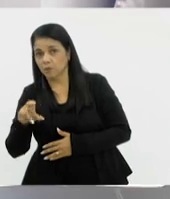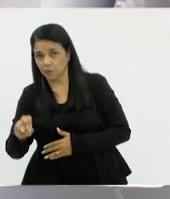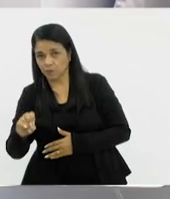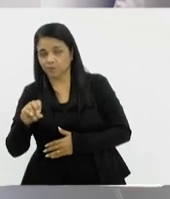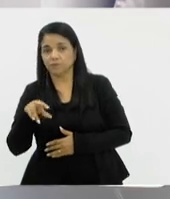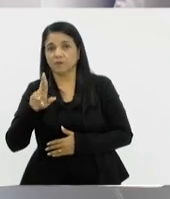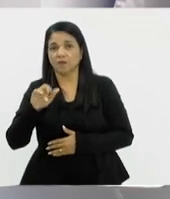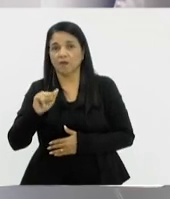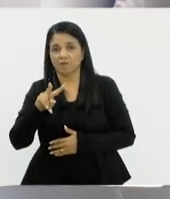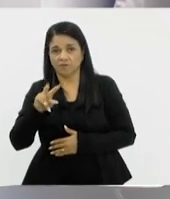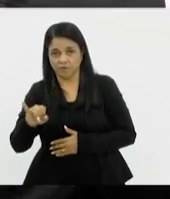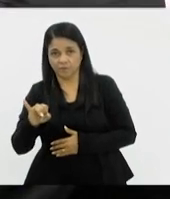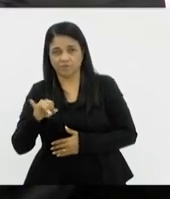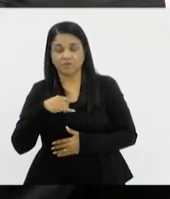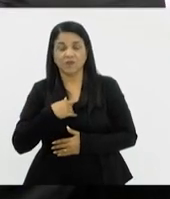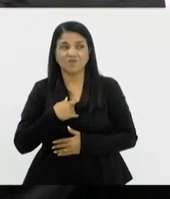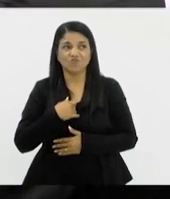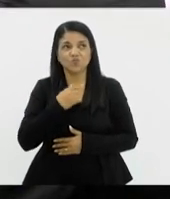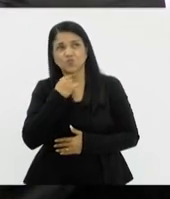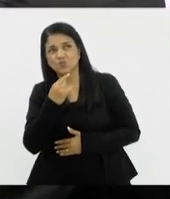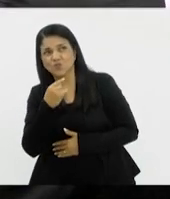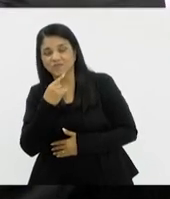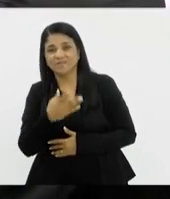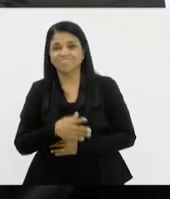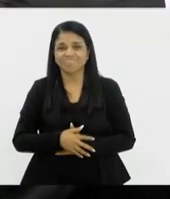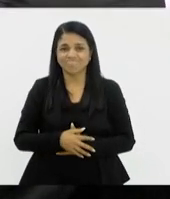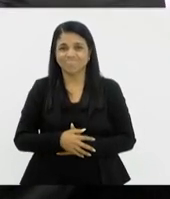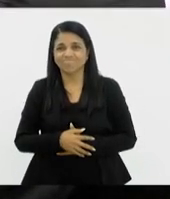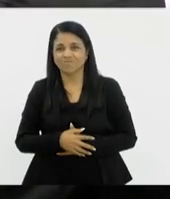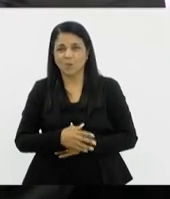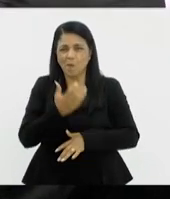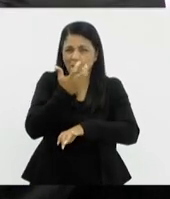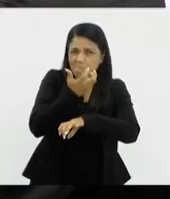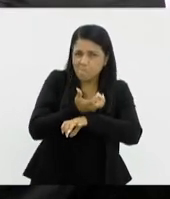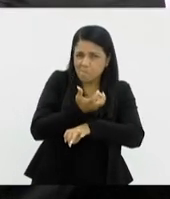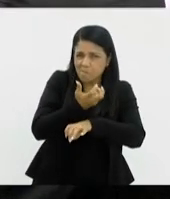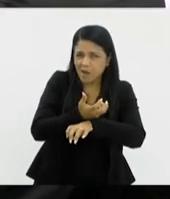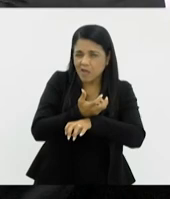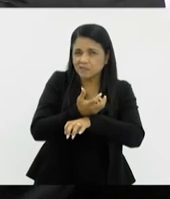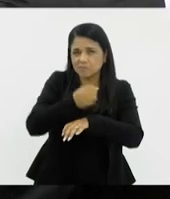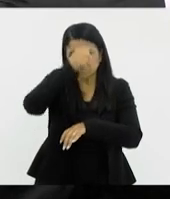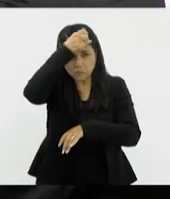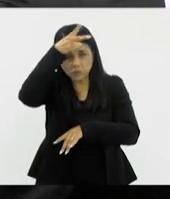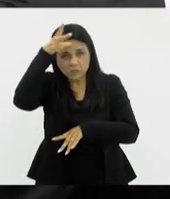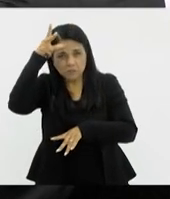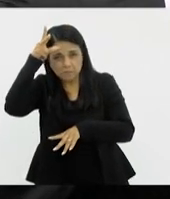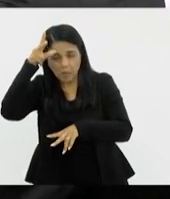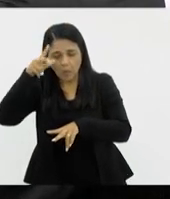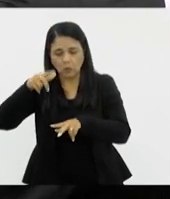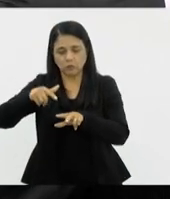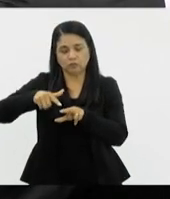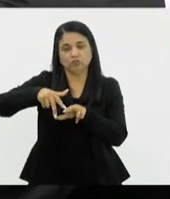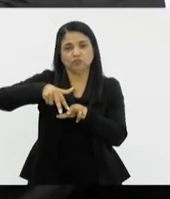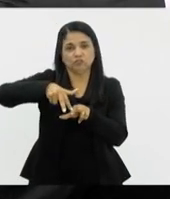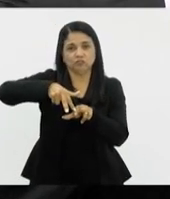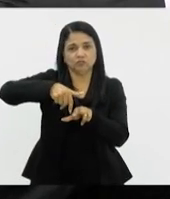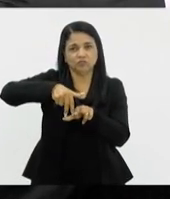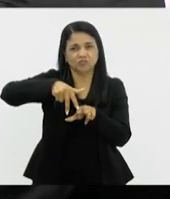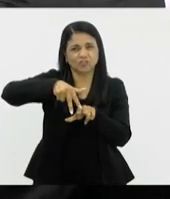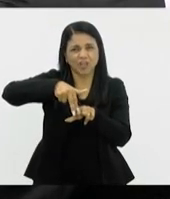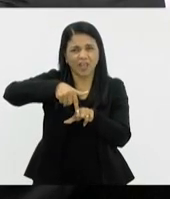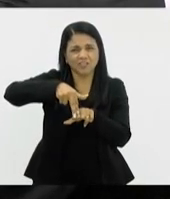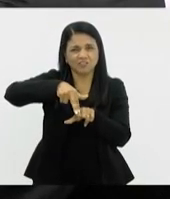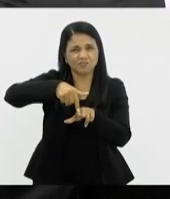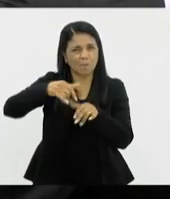É, o que é que eu fico sempre na dúvida, né, senhor presidente? Uma praça municipal se torna